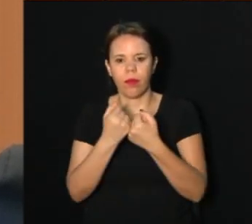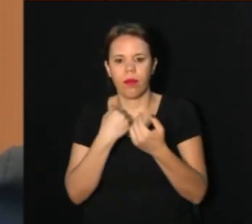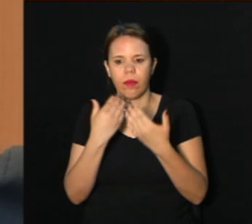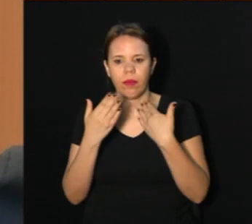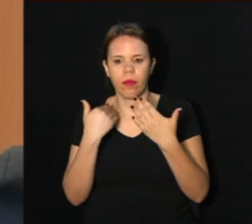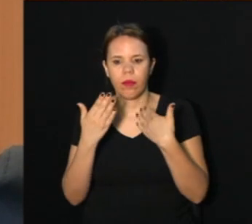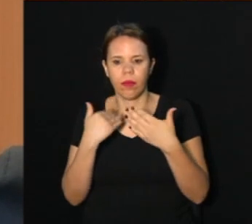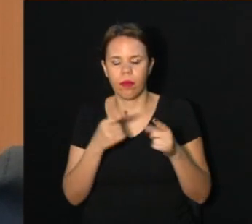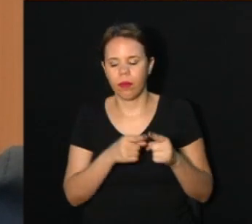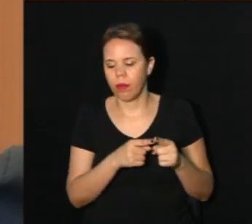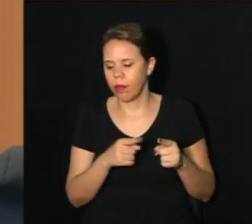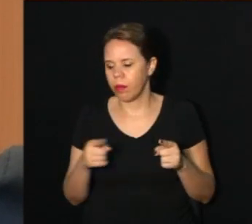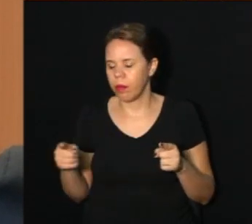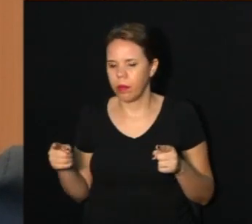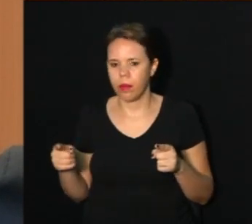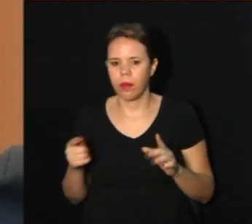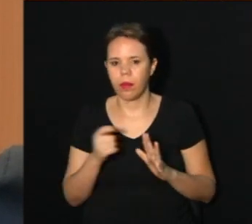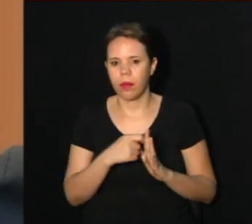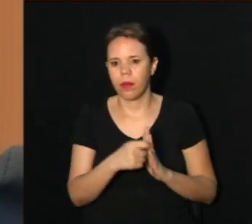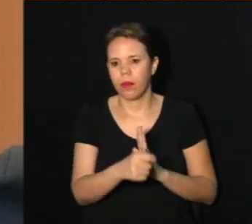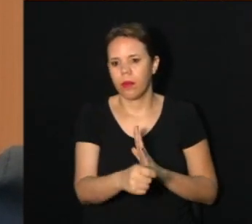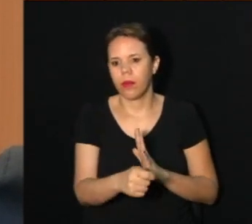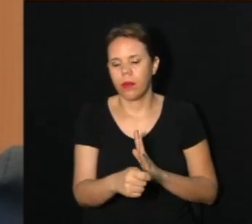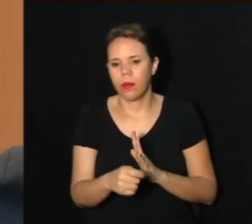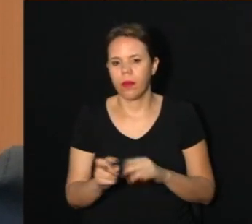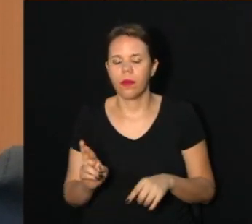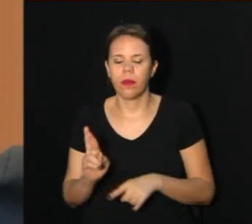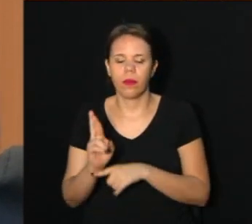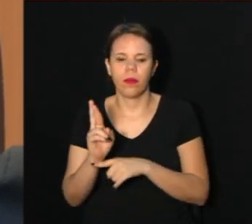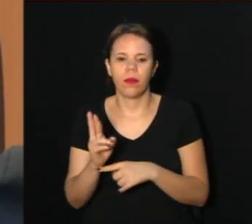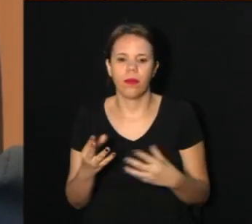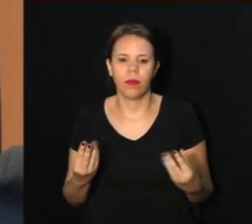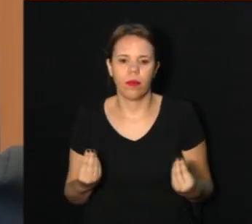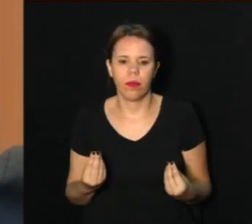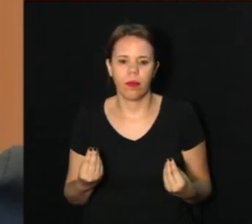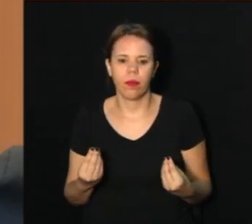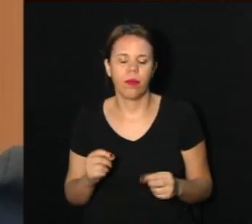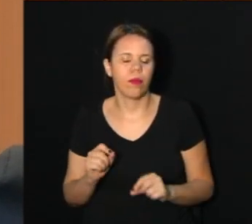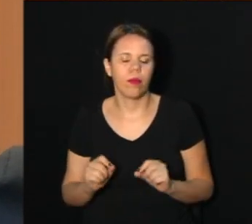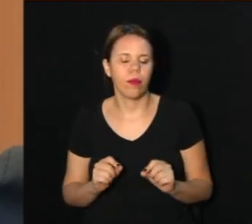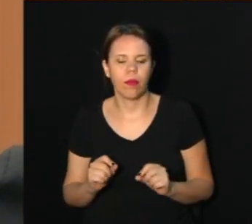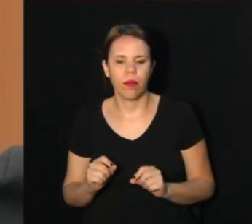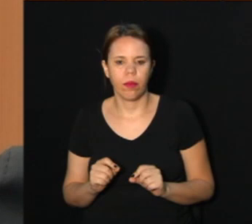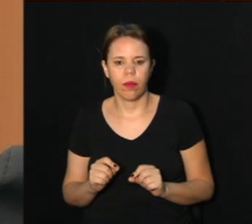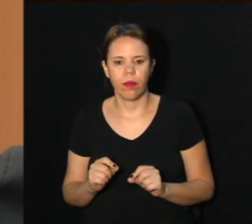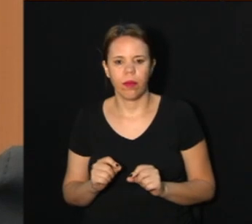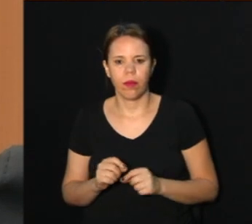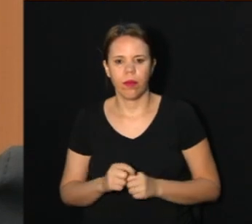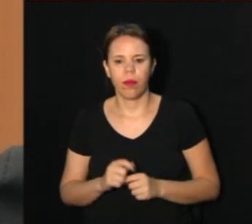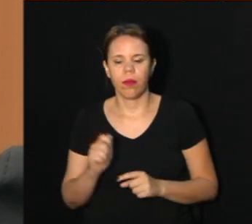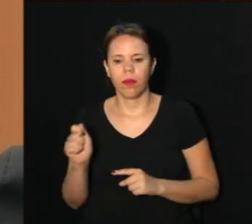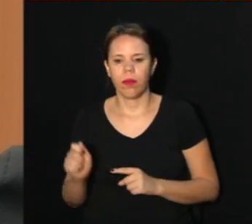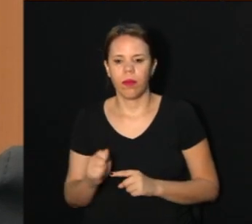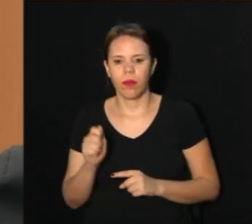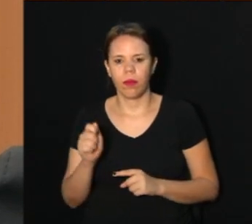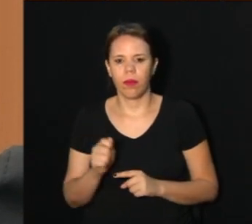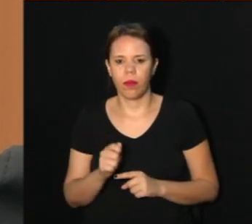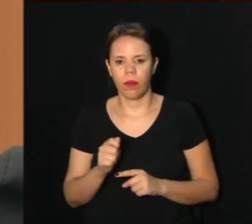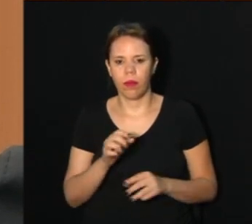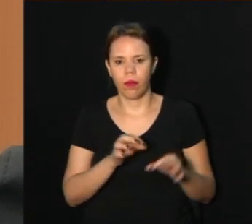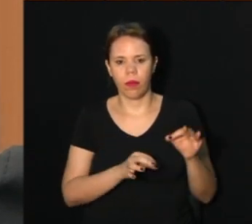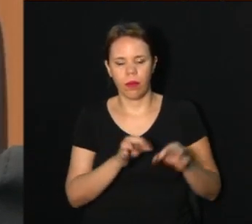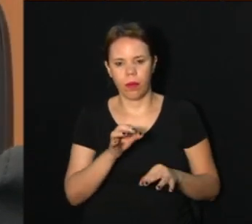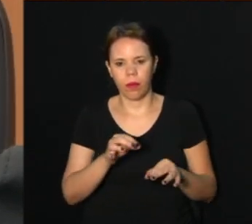longo desses meses, que representa muito do que a Associação dos Procuradores do município